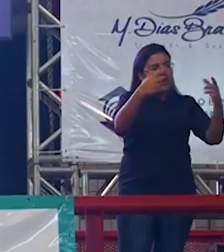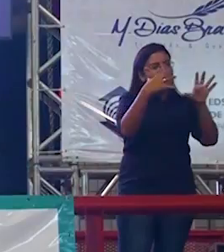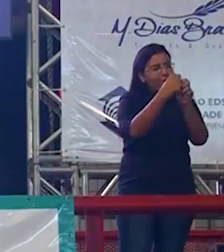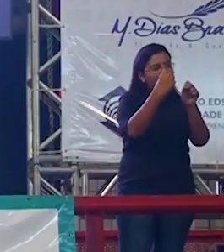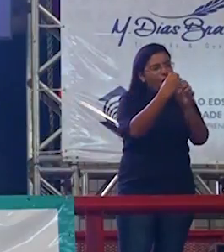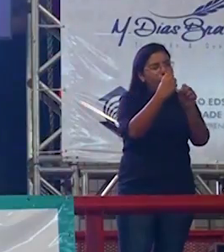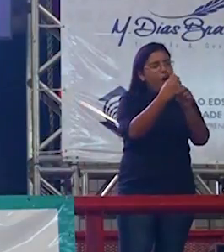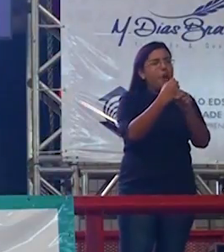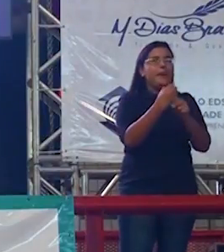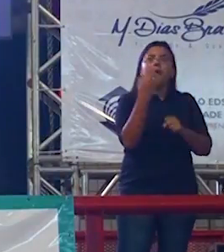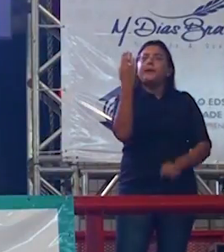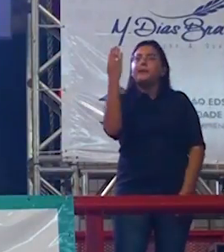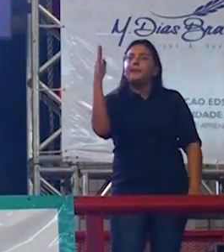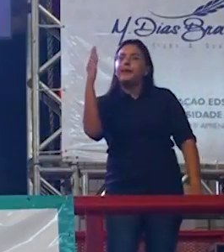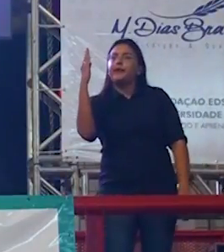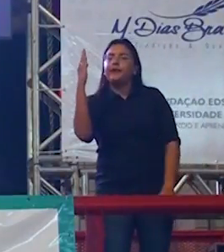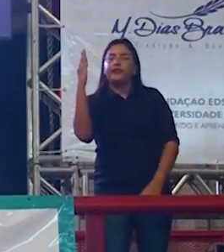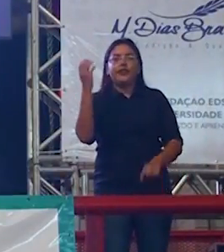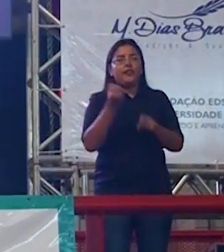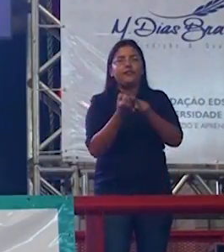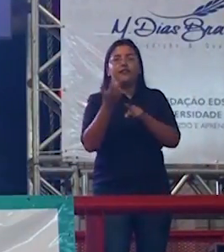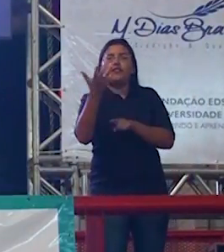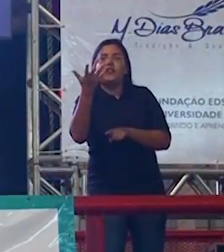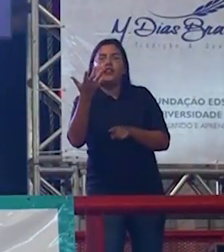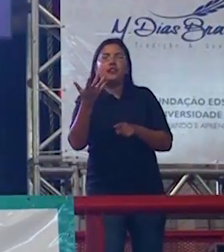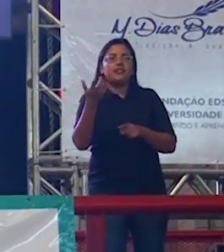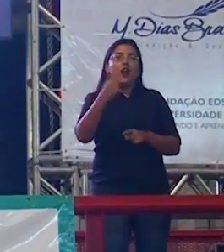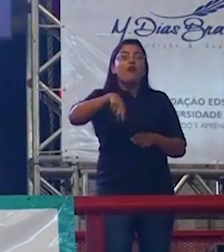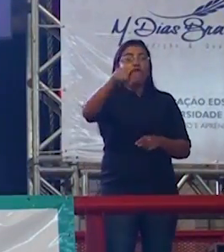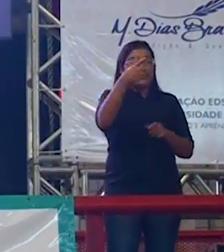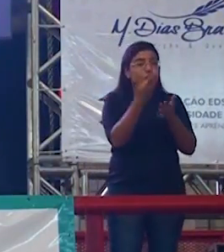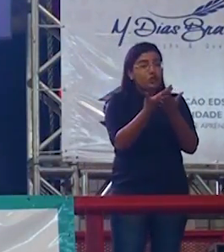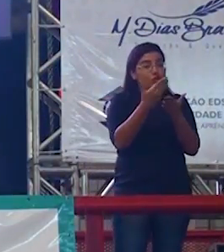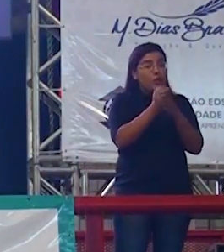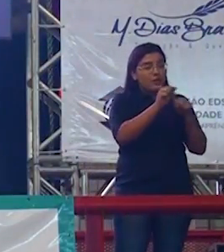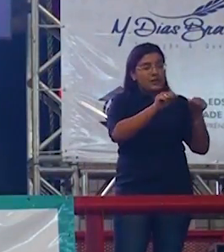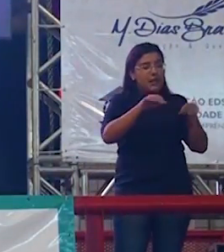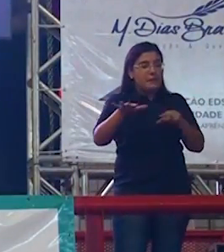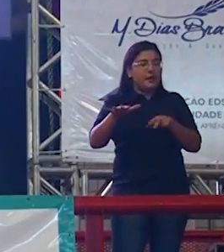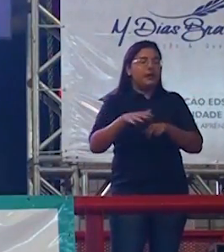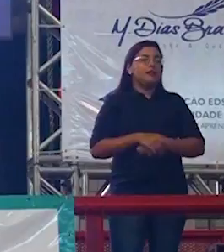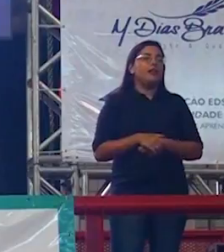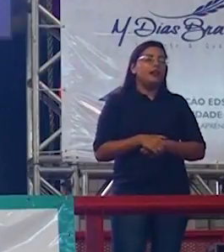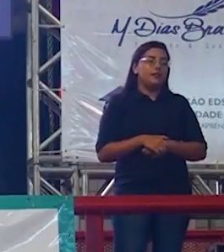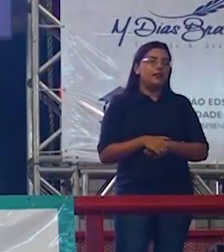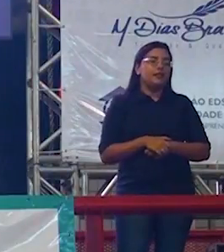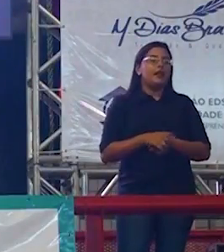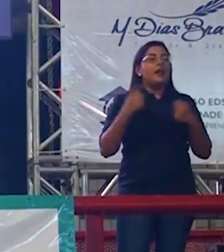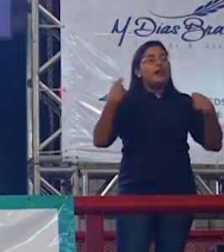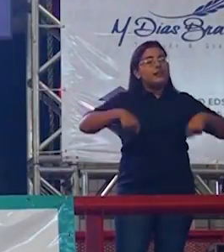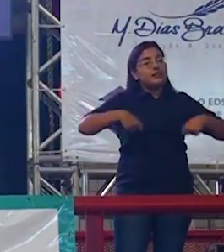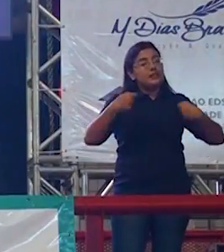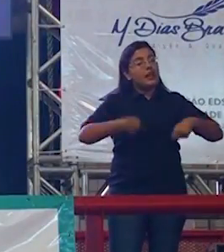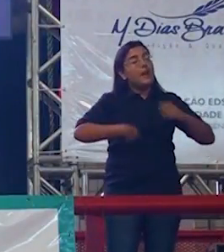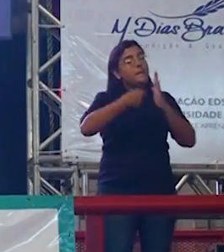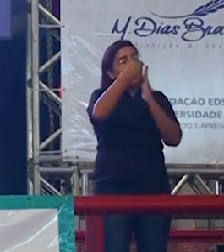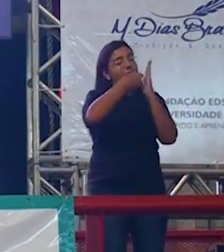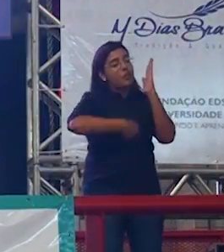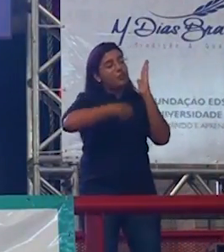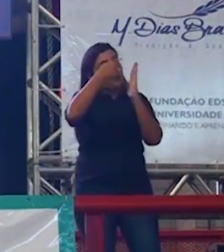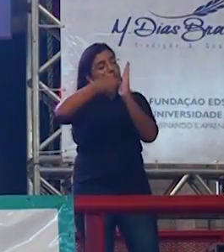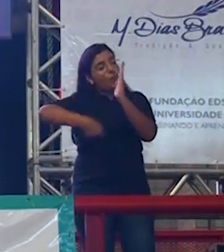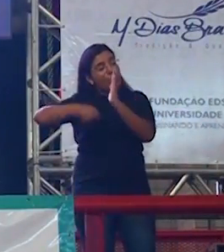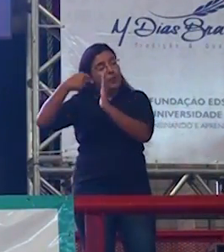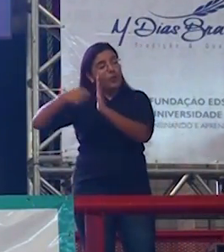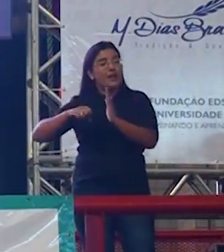olhadinha na biologia, física, aquilo que você estudou. De preferência, estude pelos resumos.